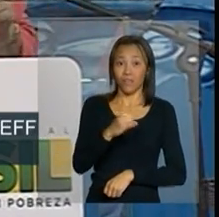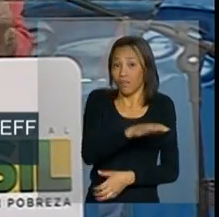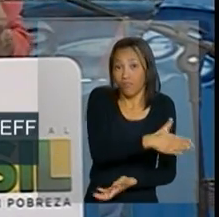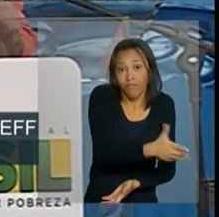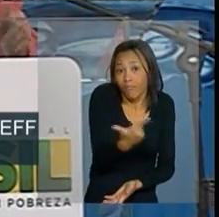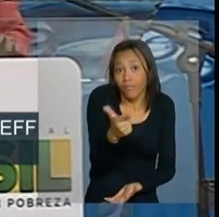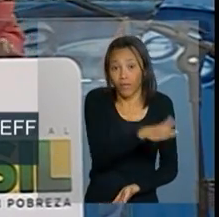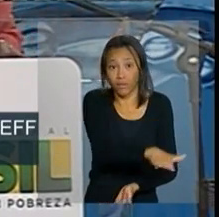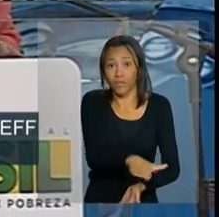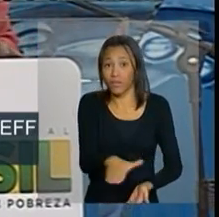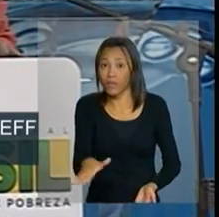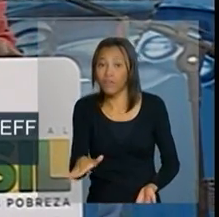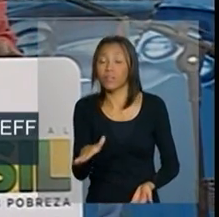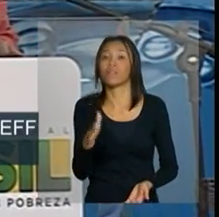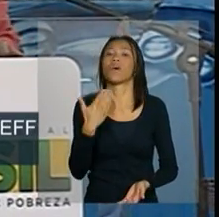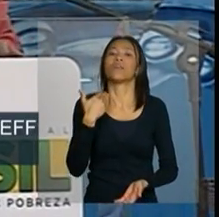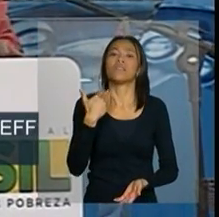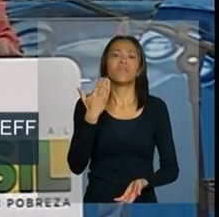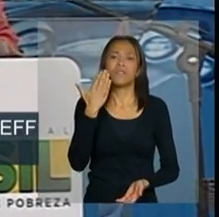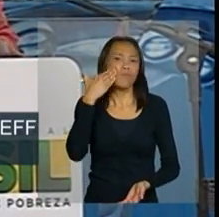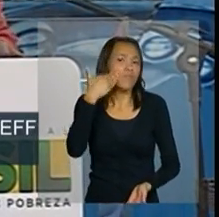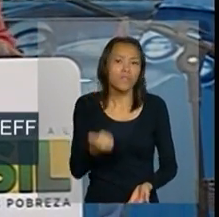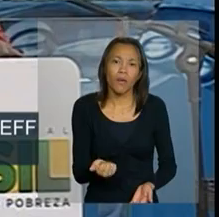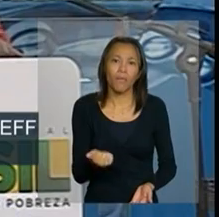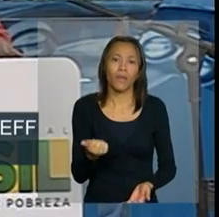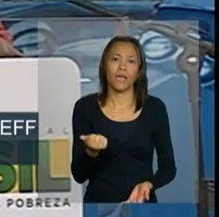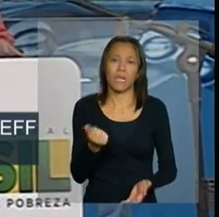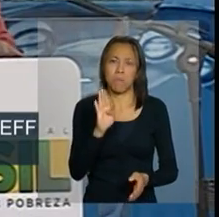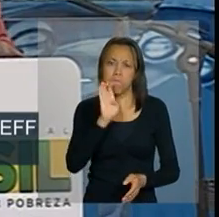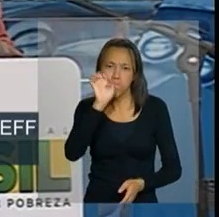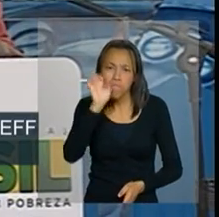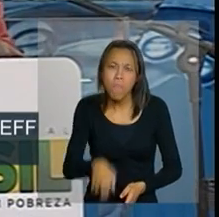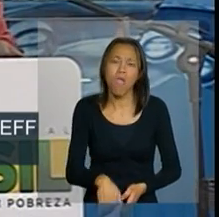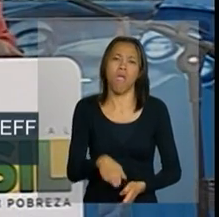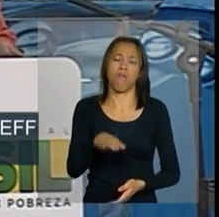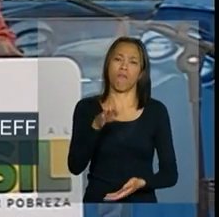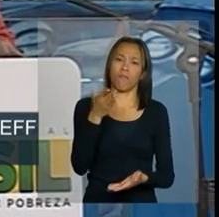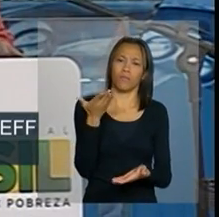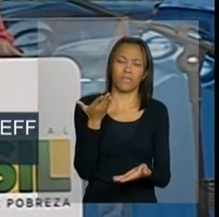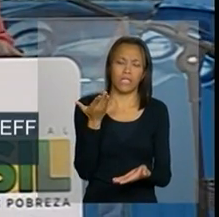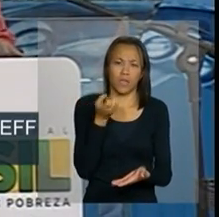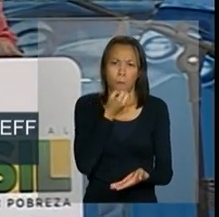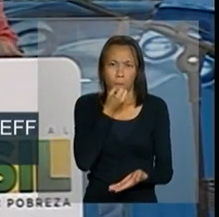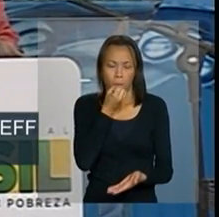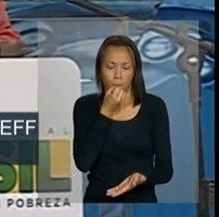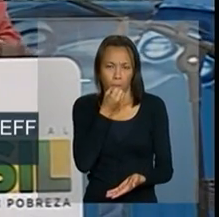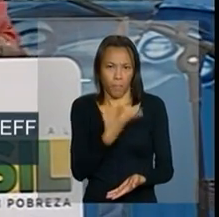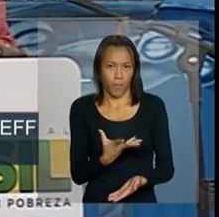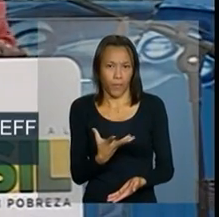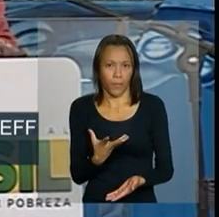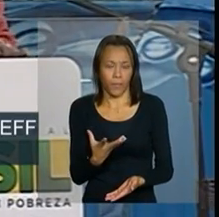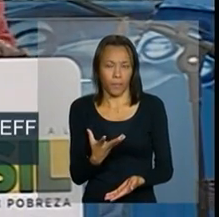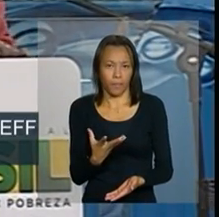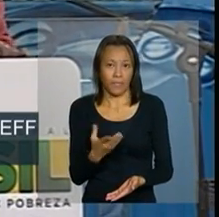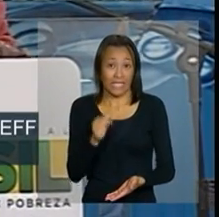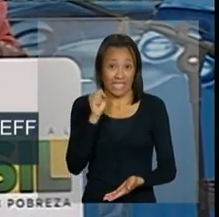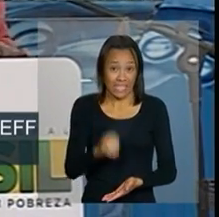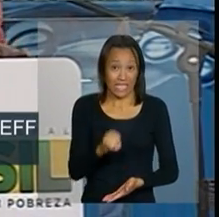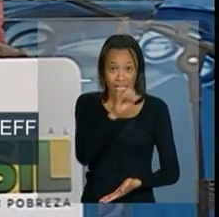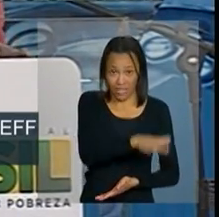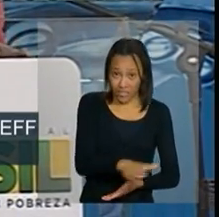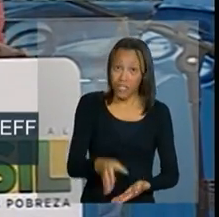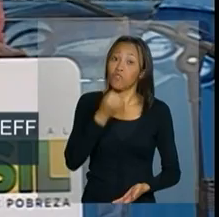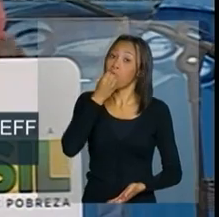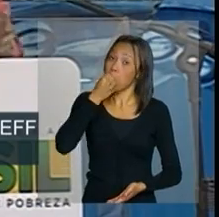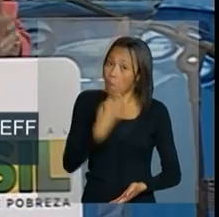crianças saberem bem direitinho, tiverem uma boa... Se elas tiverem uma